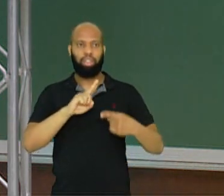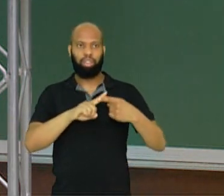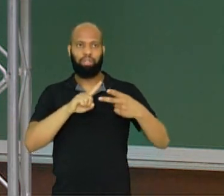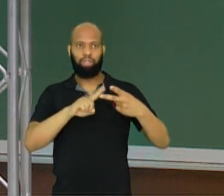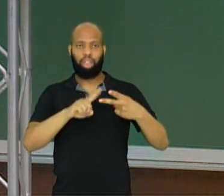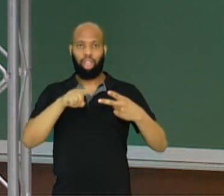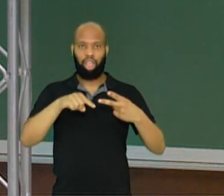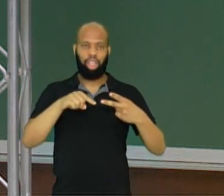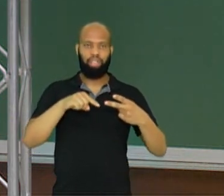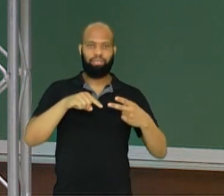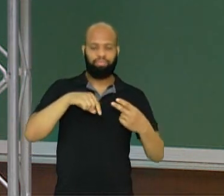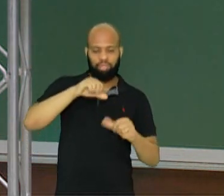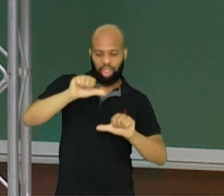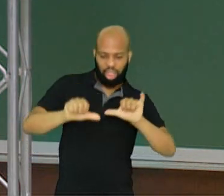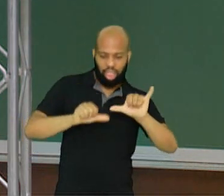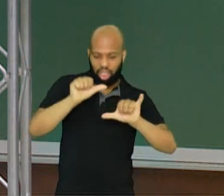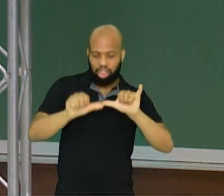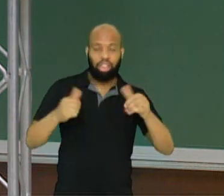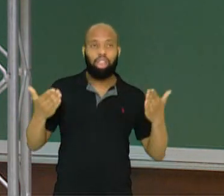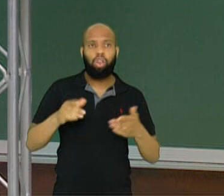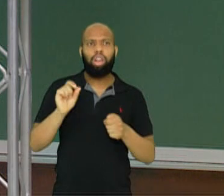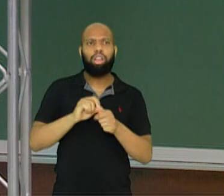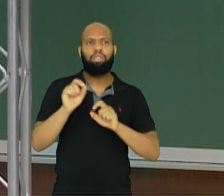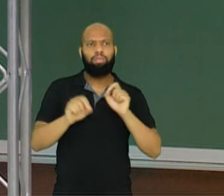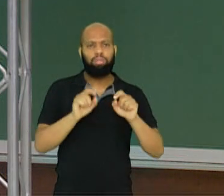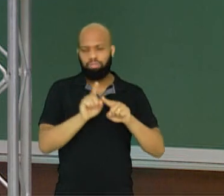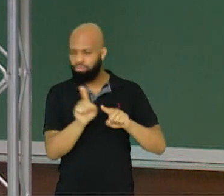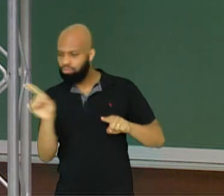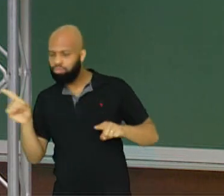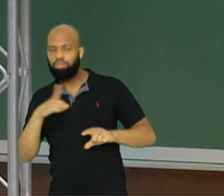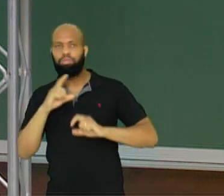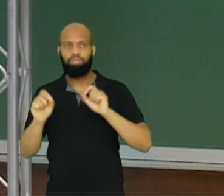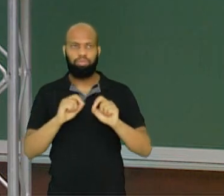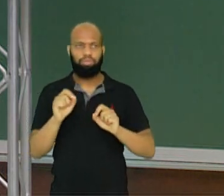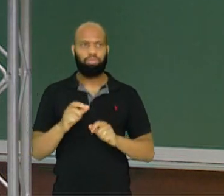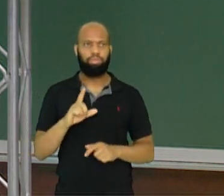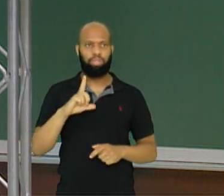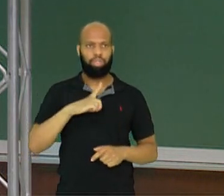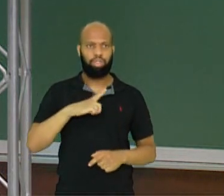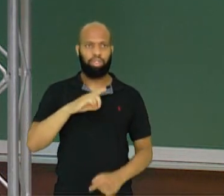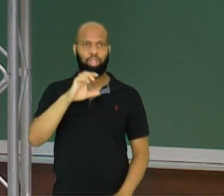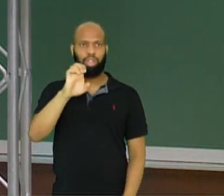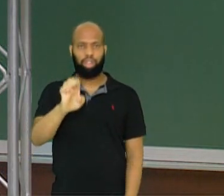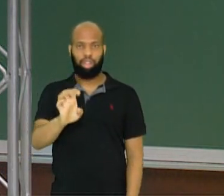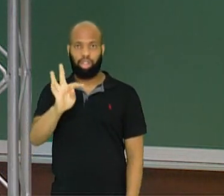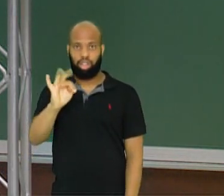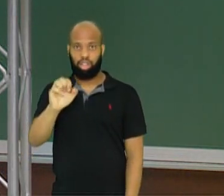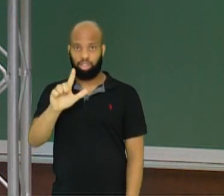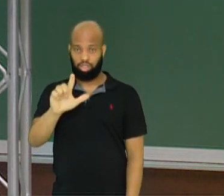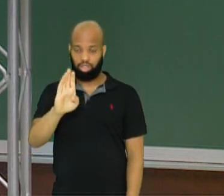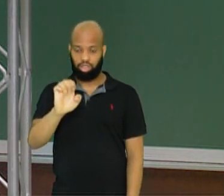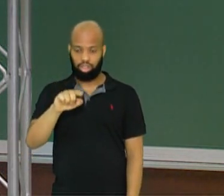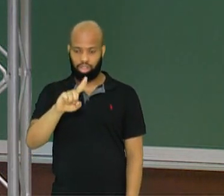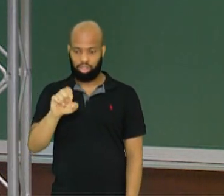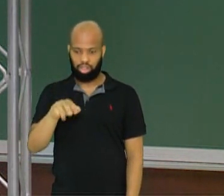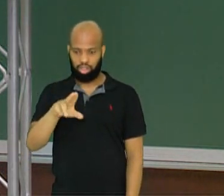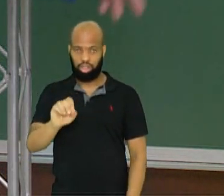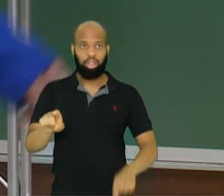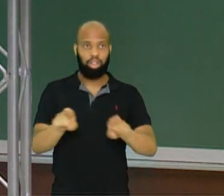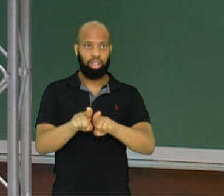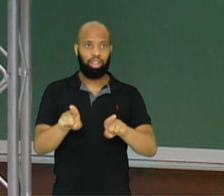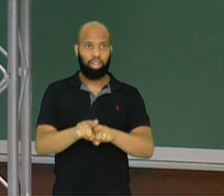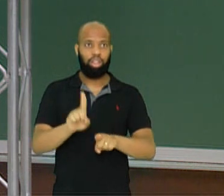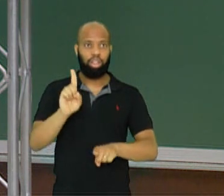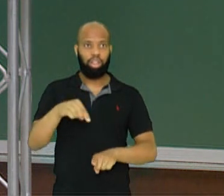aqui a reação. O que será formado do outro lado? Será formado o etilbenzeno e o